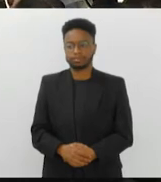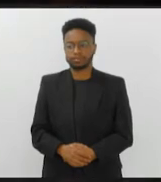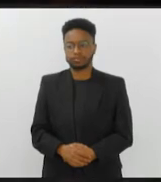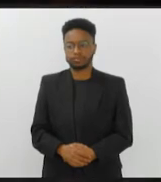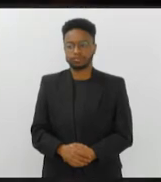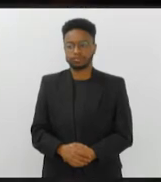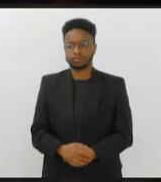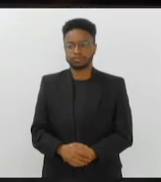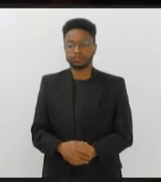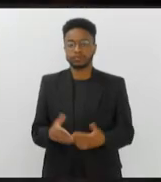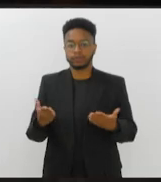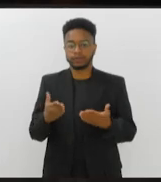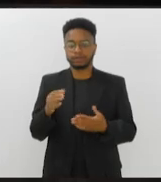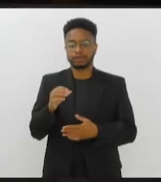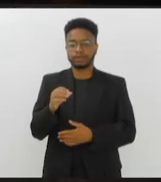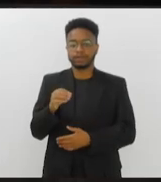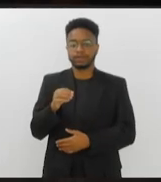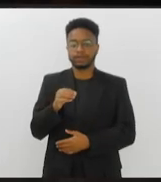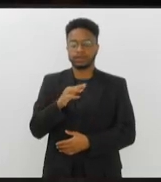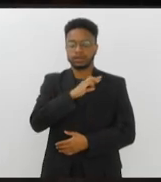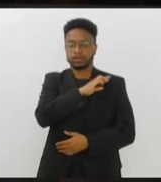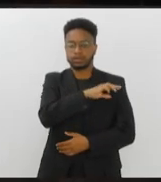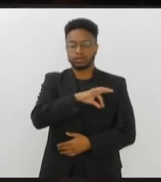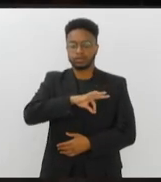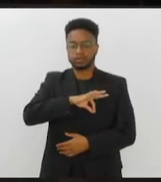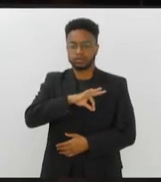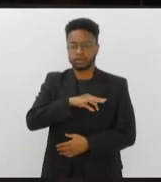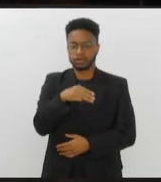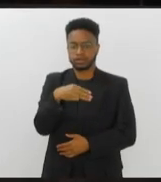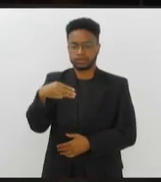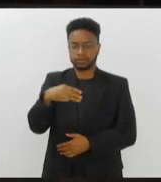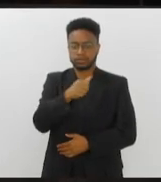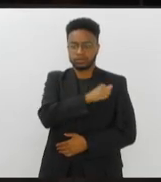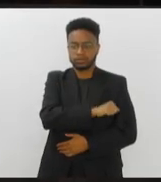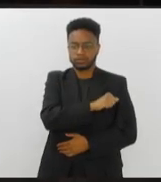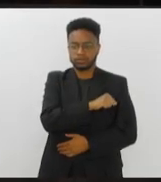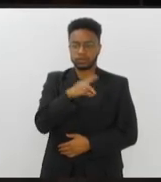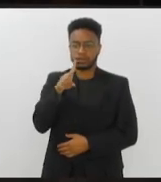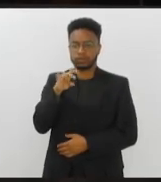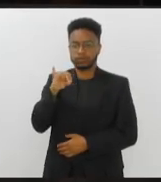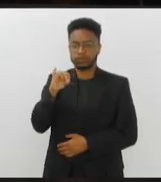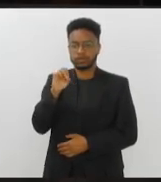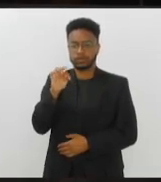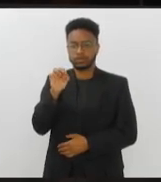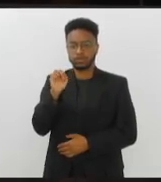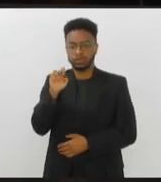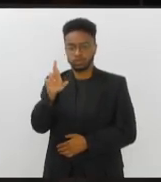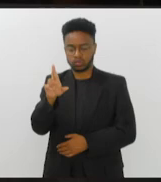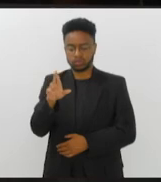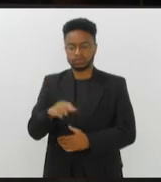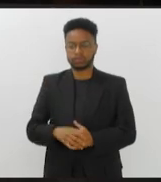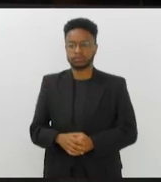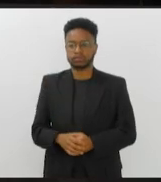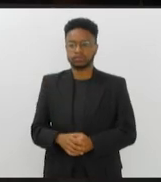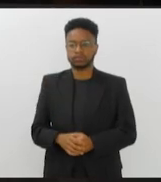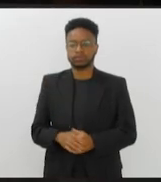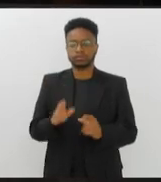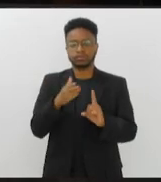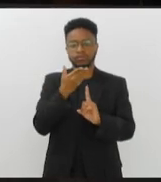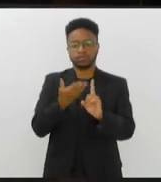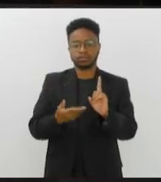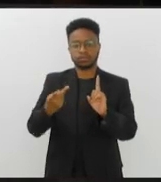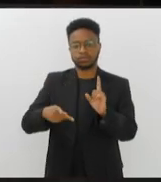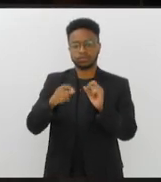Próximo agraciado é o sargento policial militar do Estado do Rio de Janeiro, o senhor Vitor César Rosário Silva. Um reconhecimento do